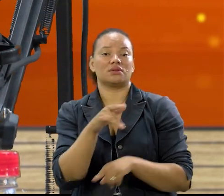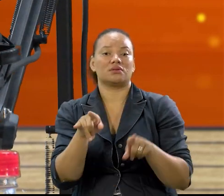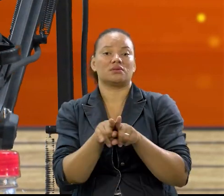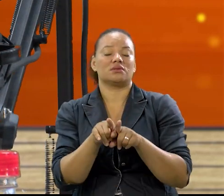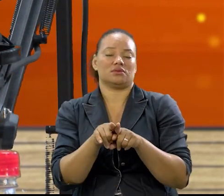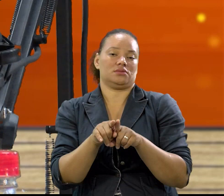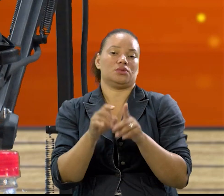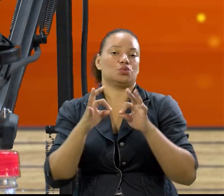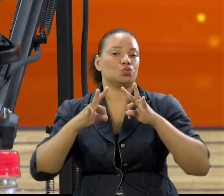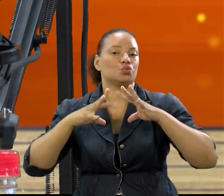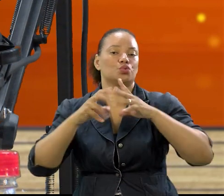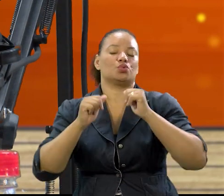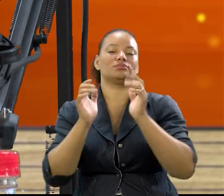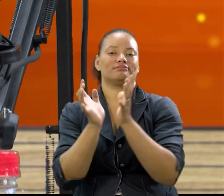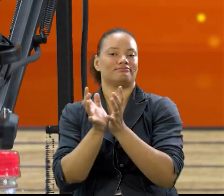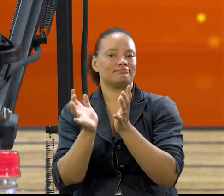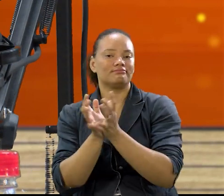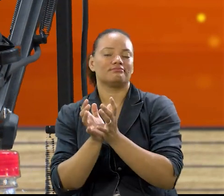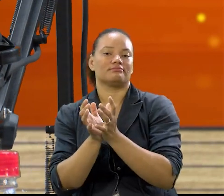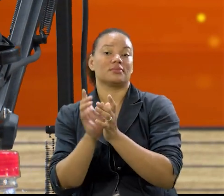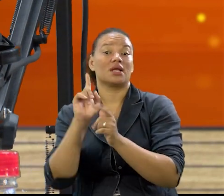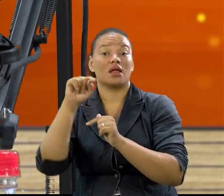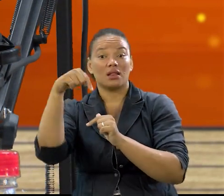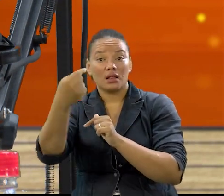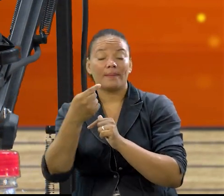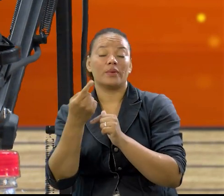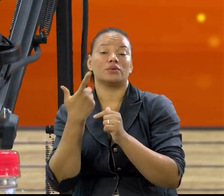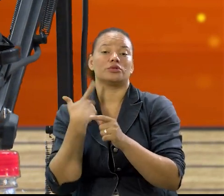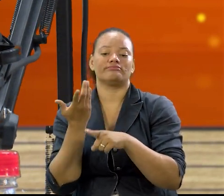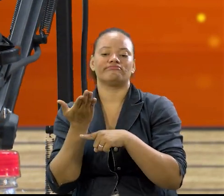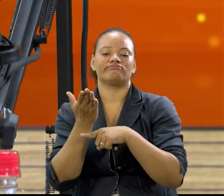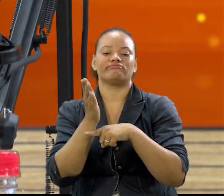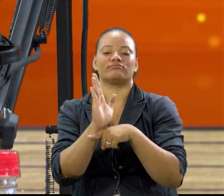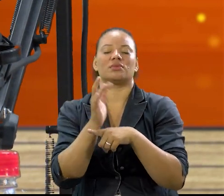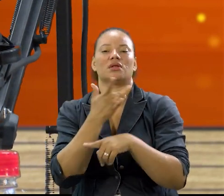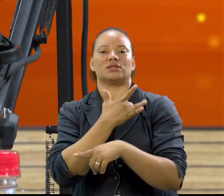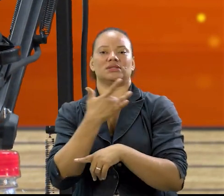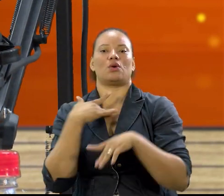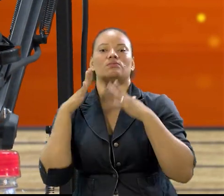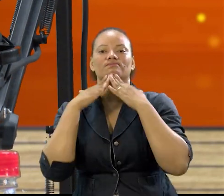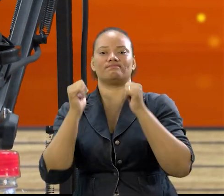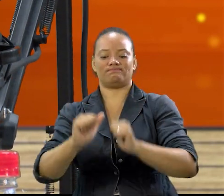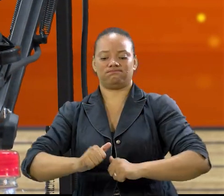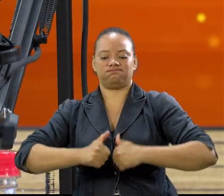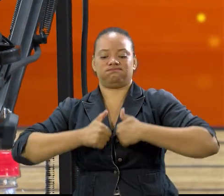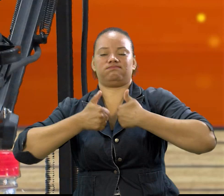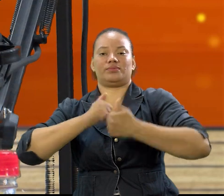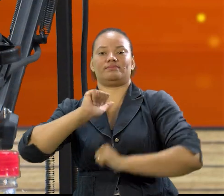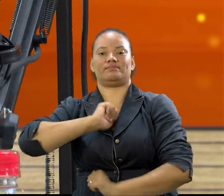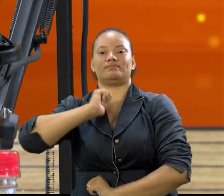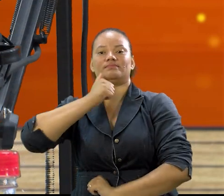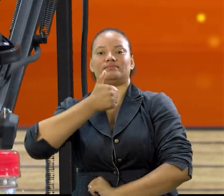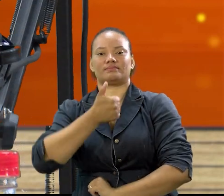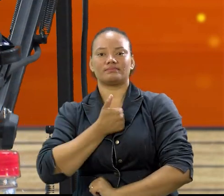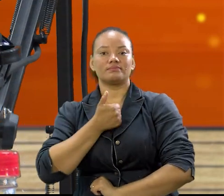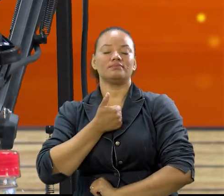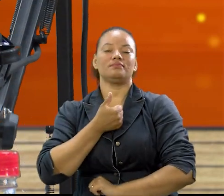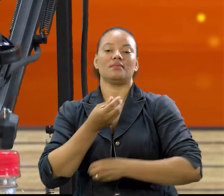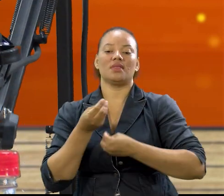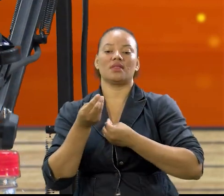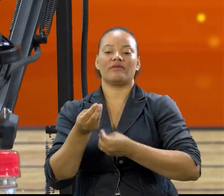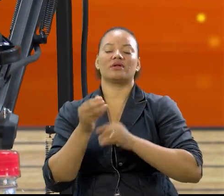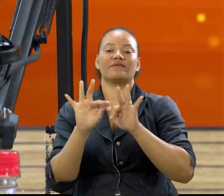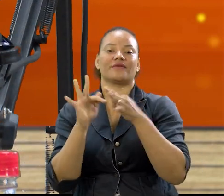juntamente com toda essa equipe e depois devolverla né Com saúde que é o nosso grande objetivo é esse devolver